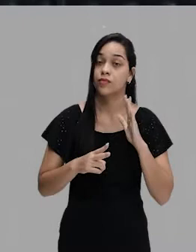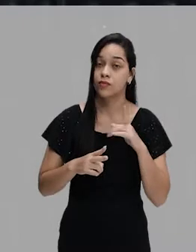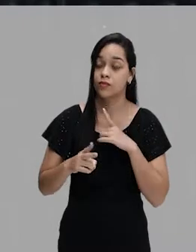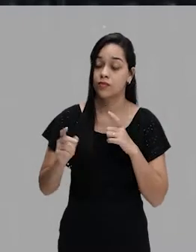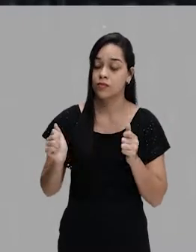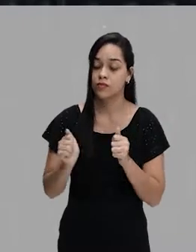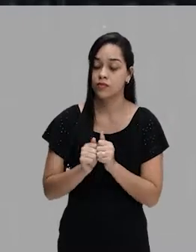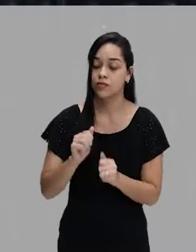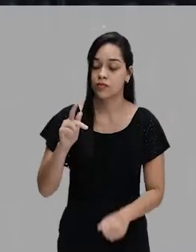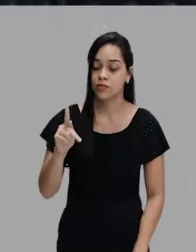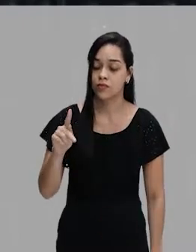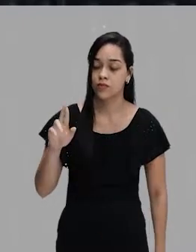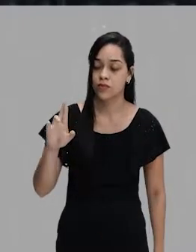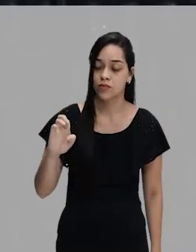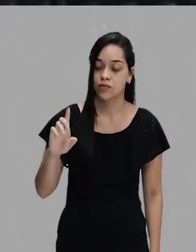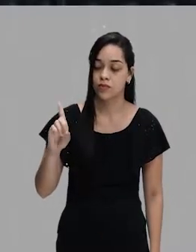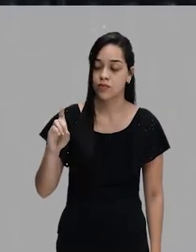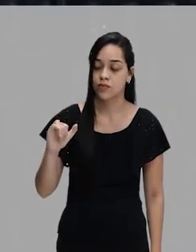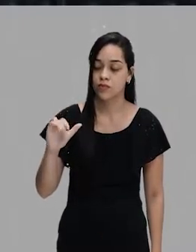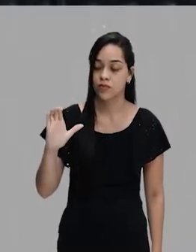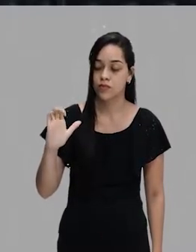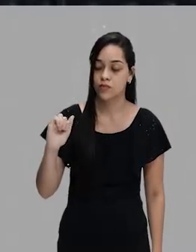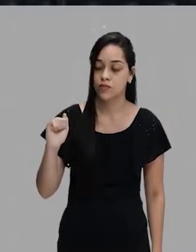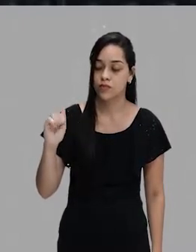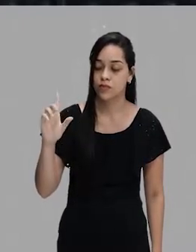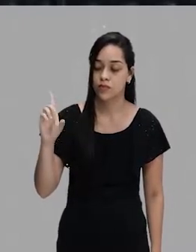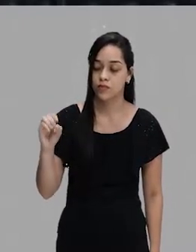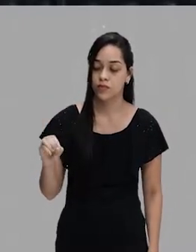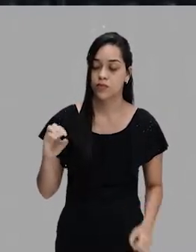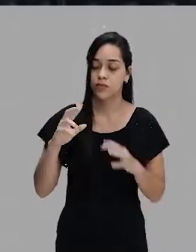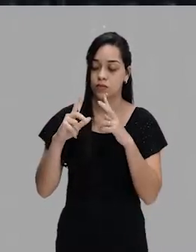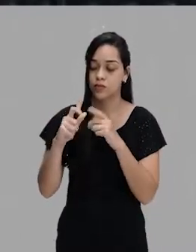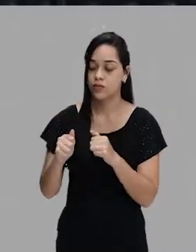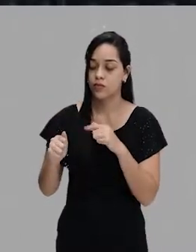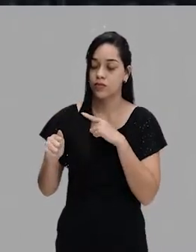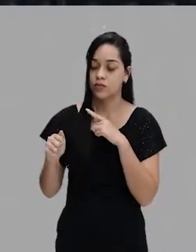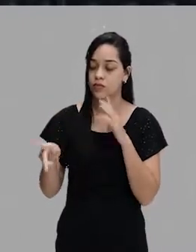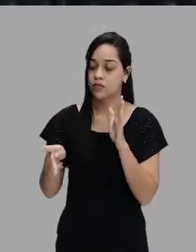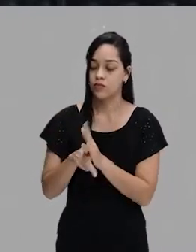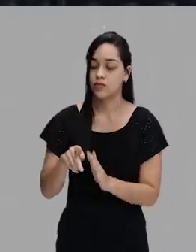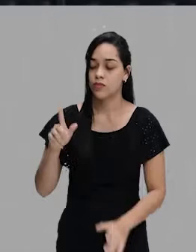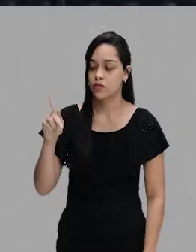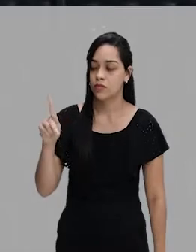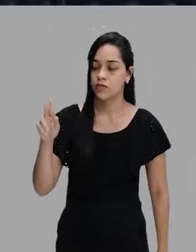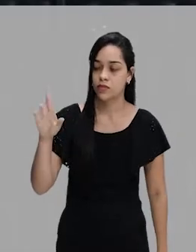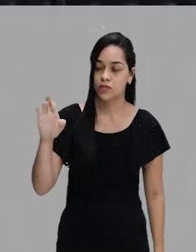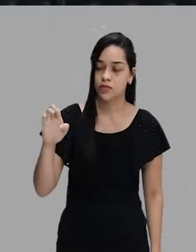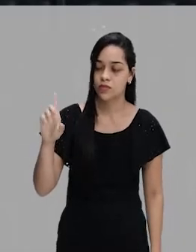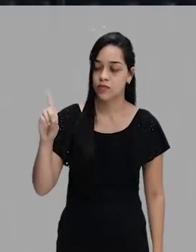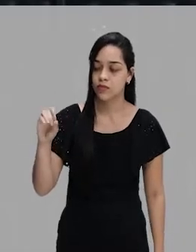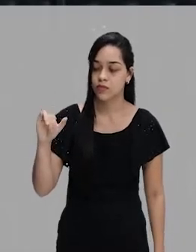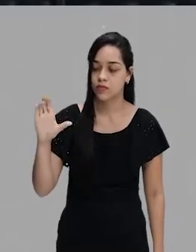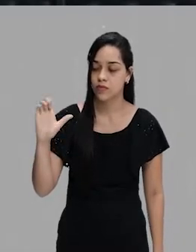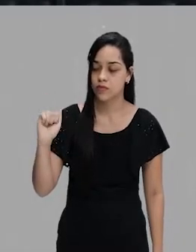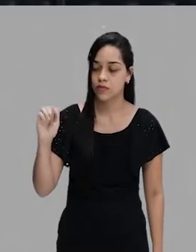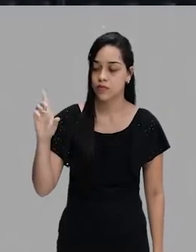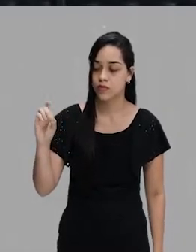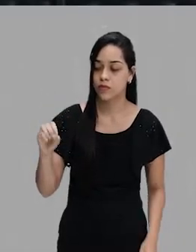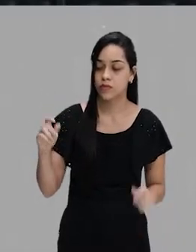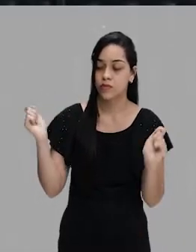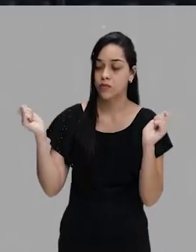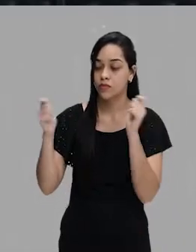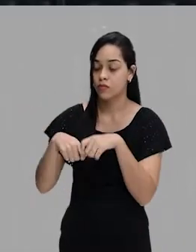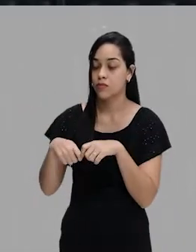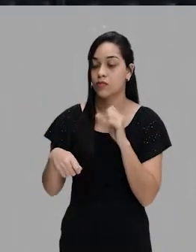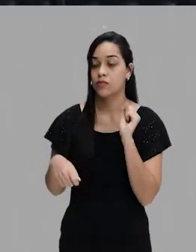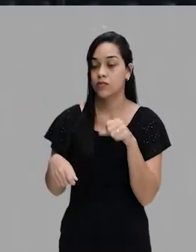parte do predicado, tá bom? Tiramos o sujeito, tudo que resta é predicado, tá bom? Então, alguma coisa é provável,